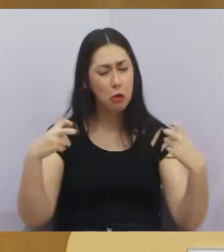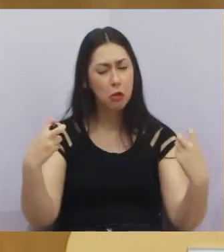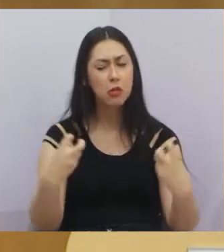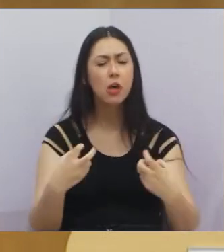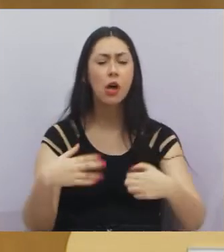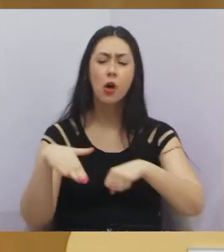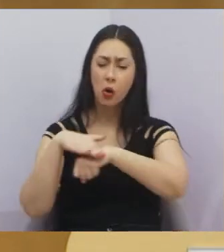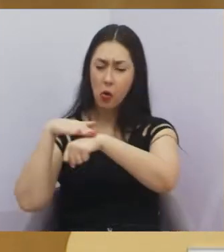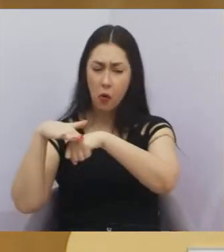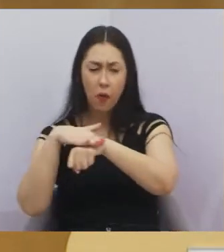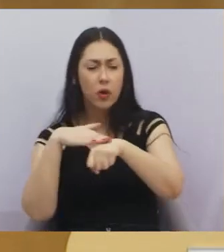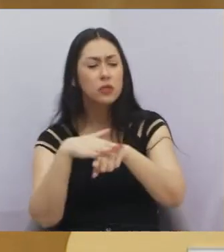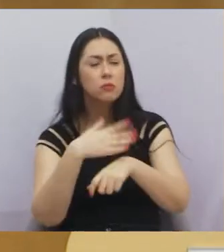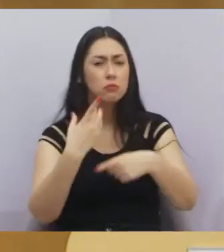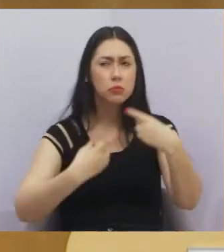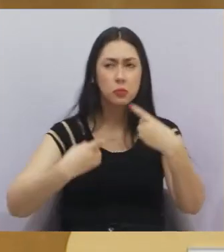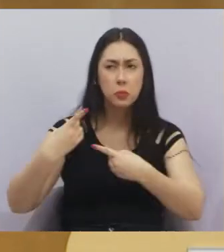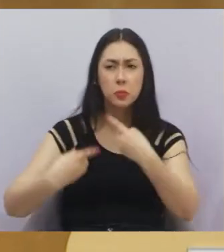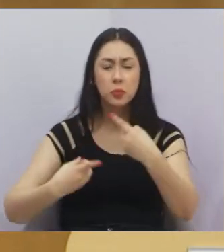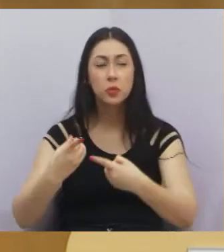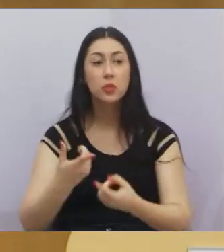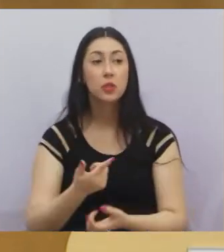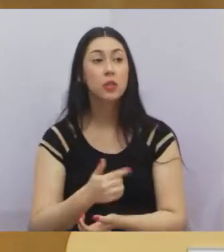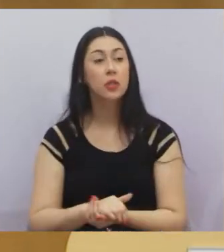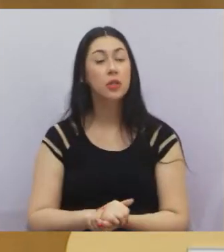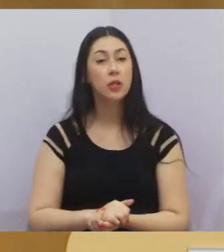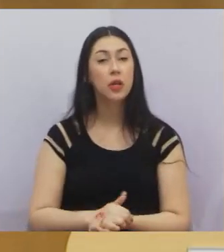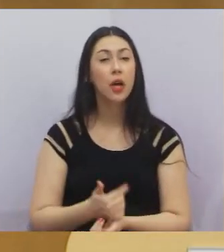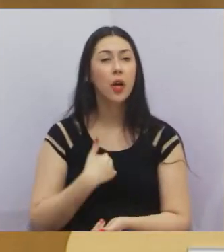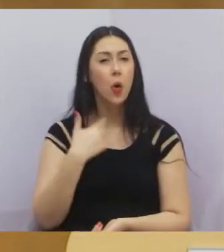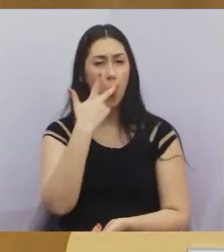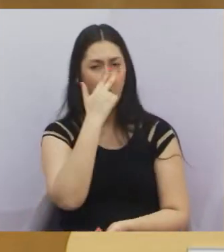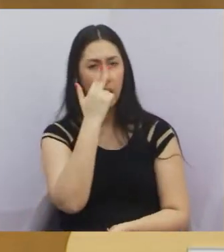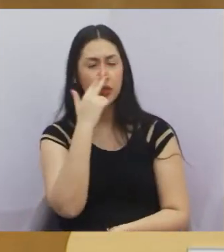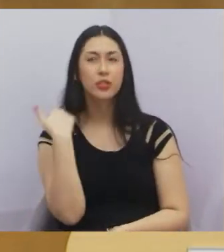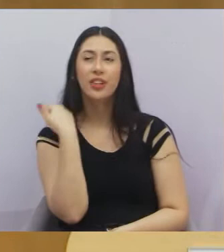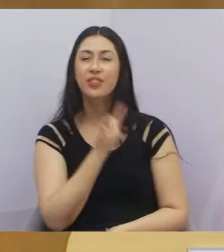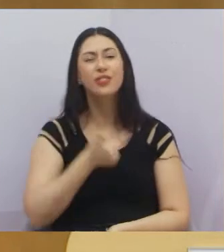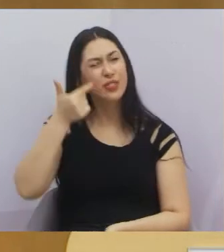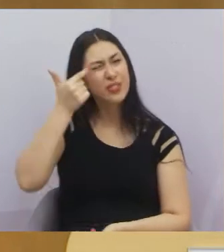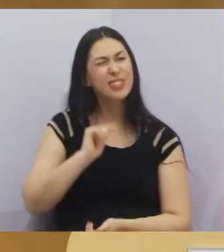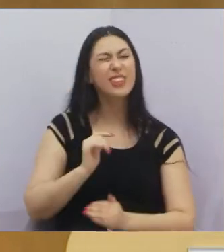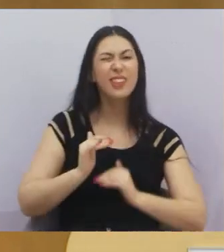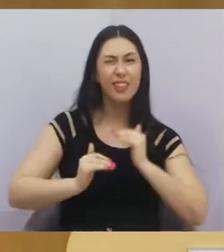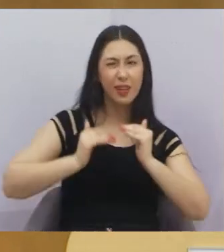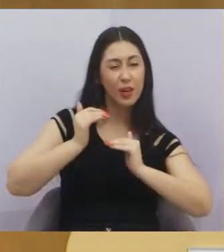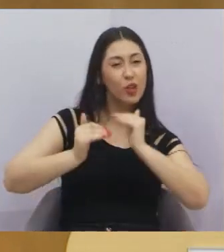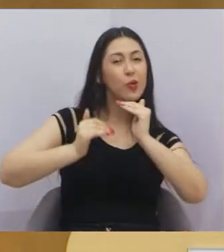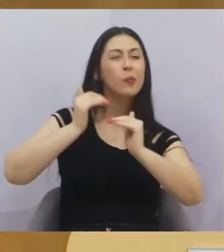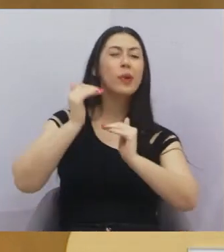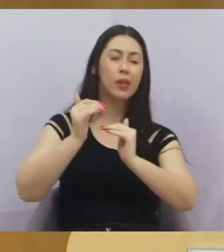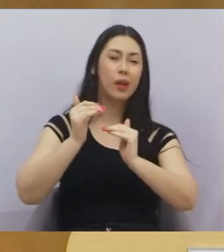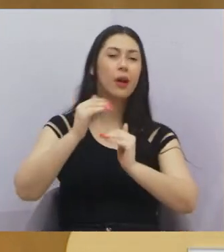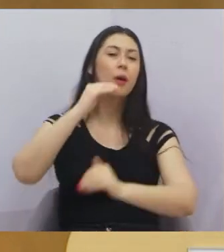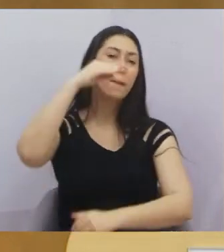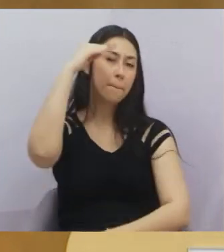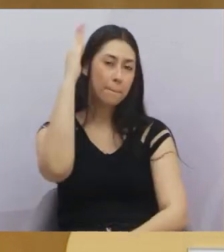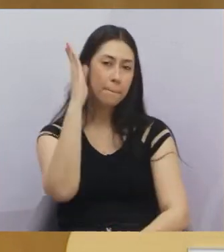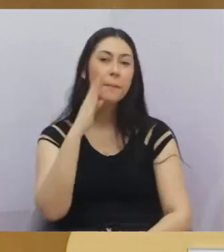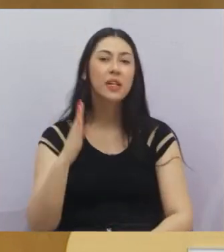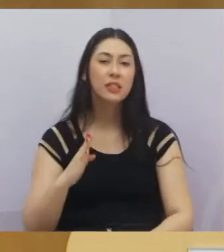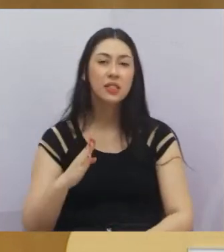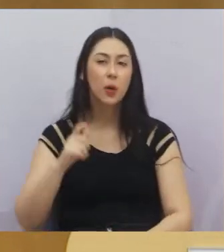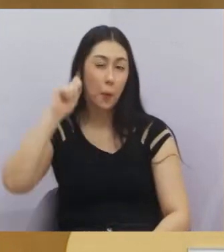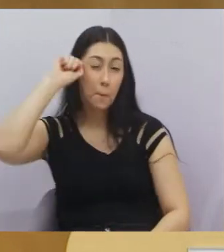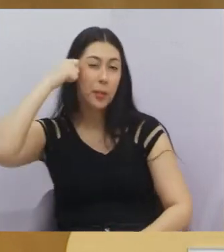discutir, implementar a política. E eu acho que é só dessa maneira que a gente vai conseguir melhorar um pouco mais o nosso país, inserir mais os